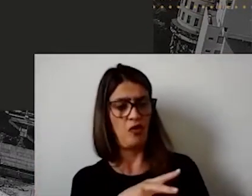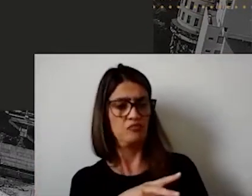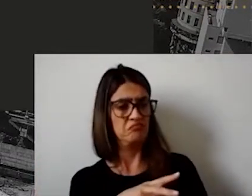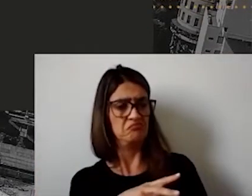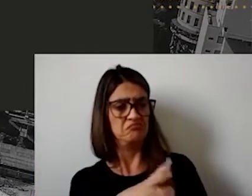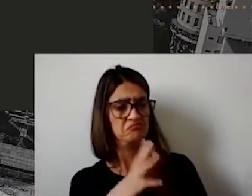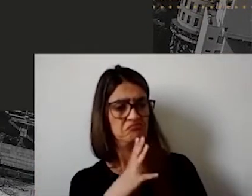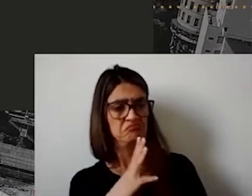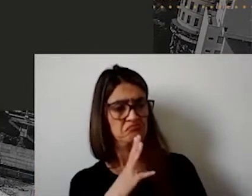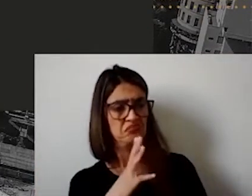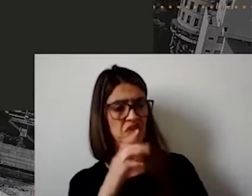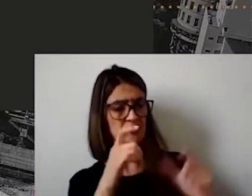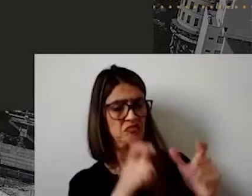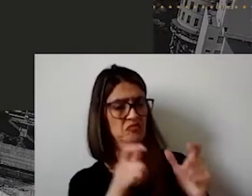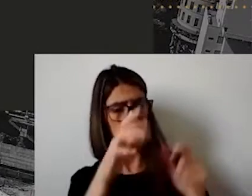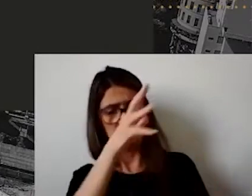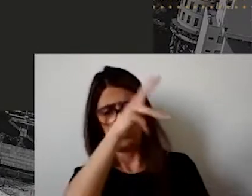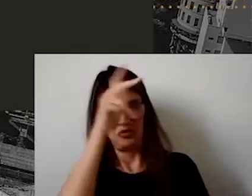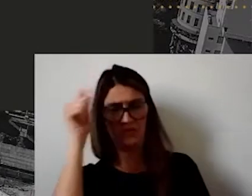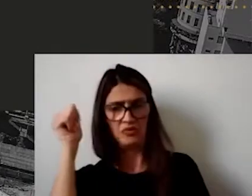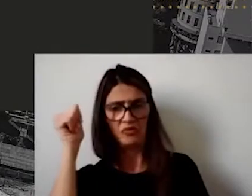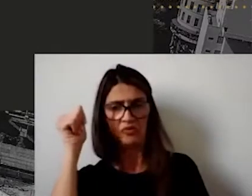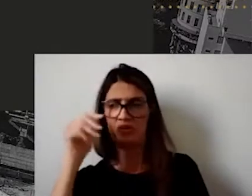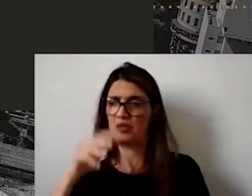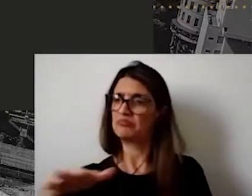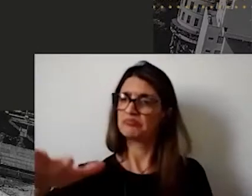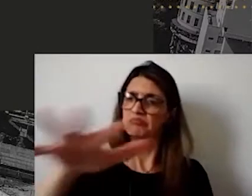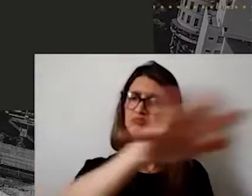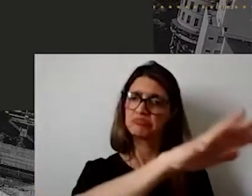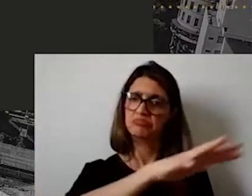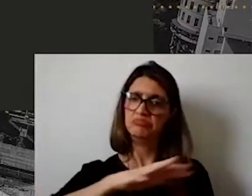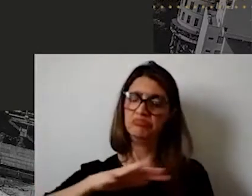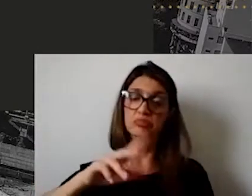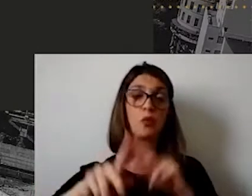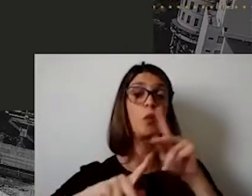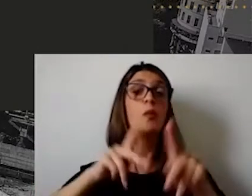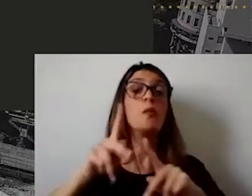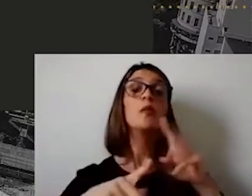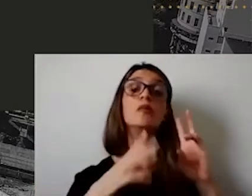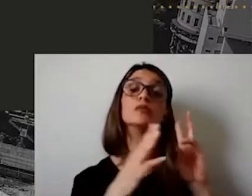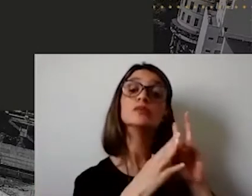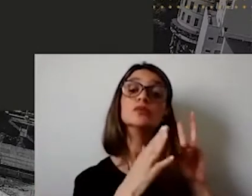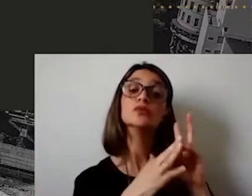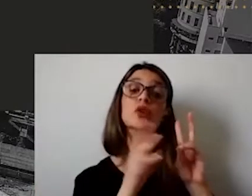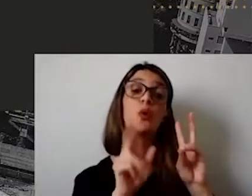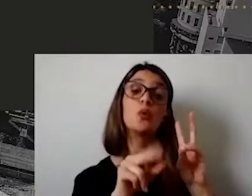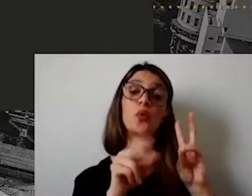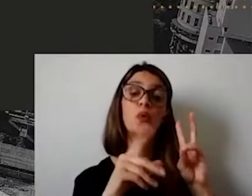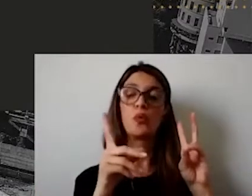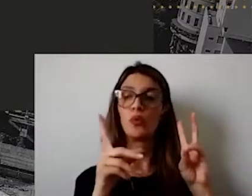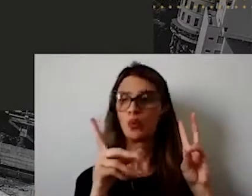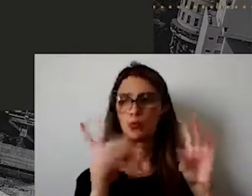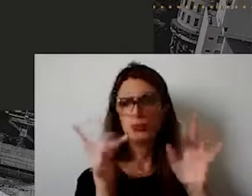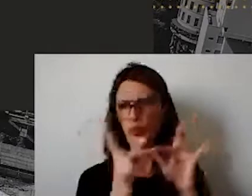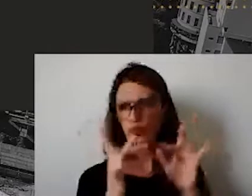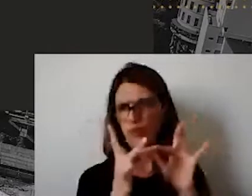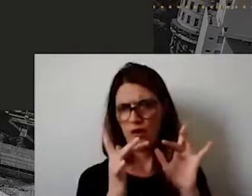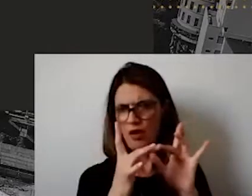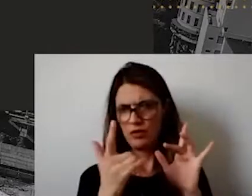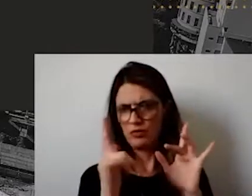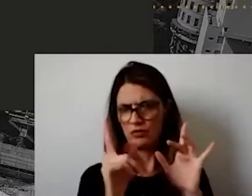certa imaginário disso, é o povo indígena nunca contactado, em isolamento voluntário,